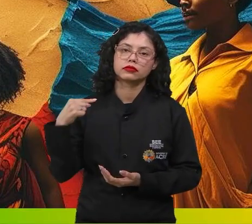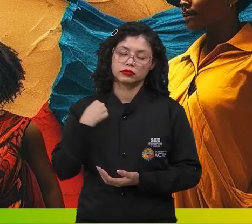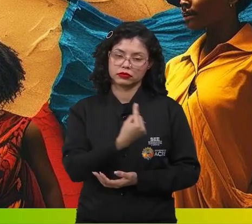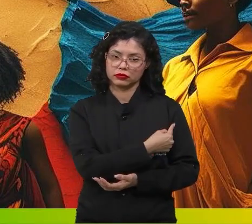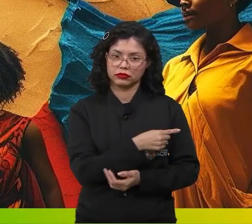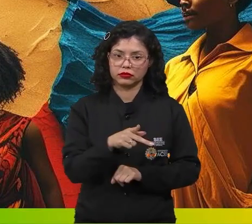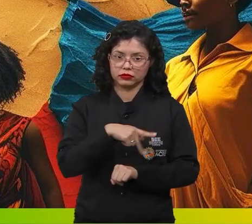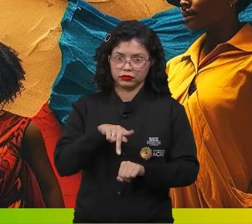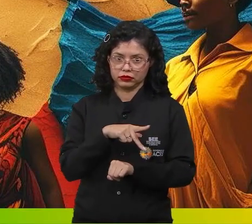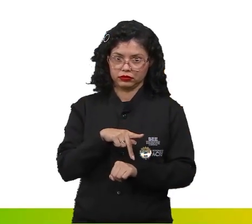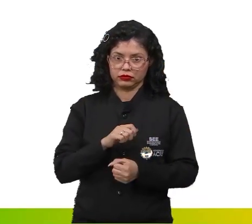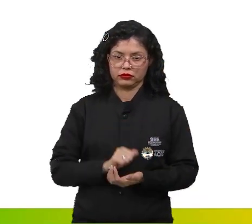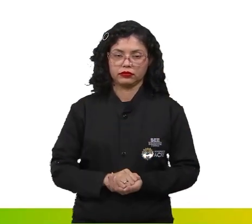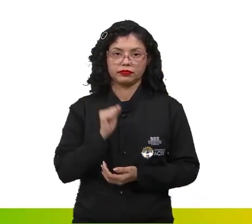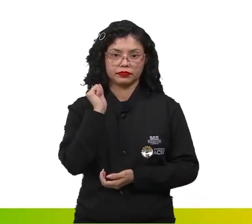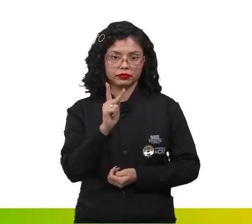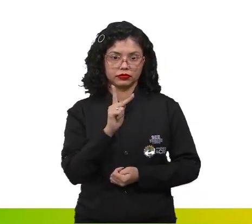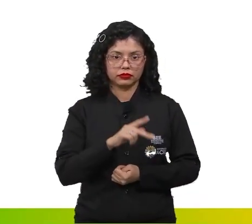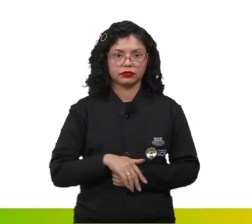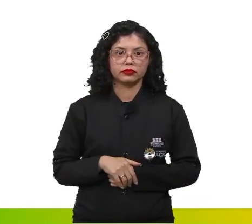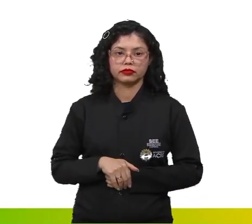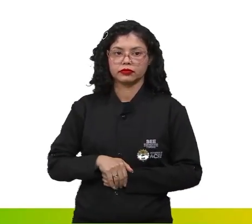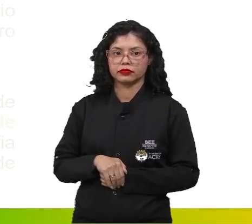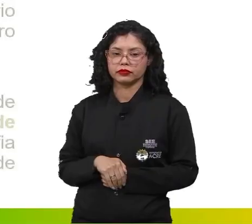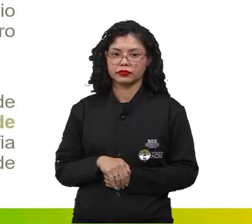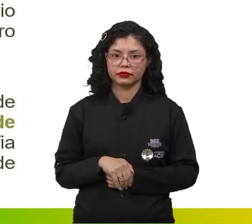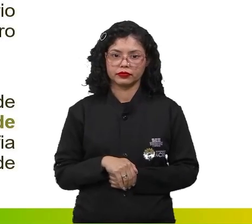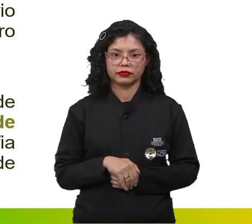nosso país, ok?